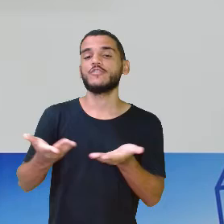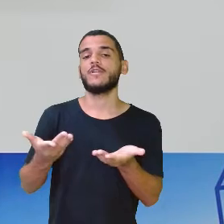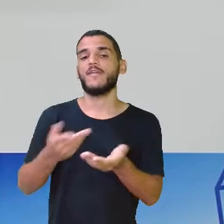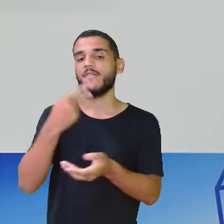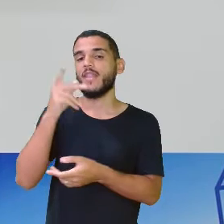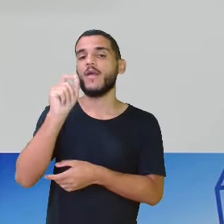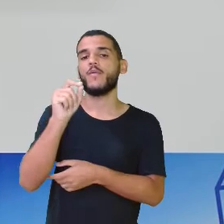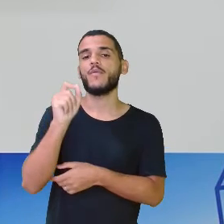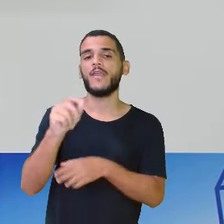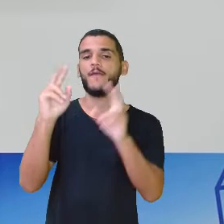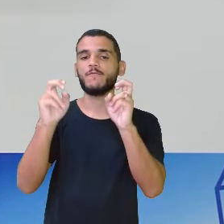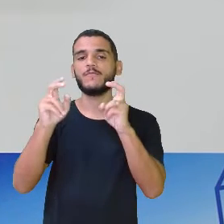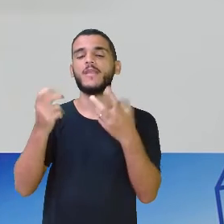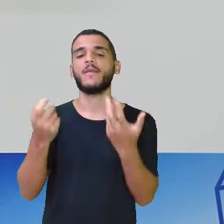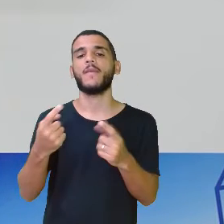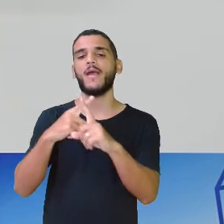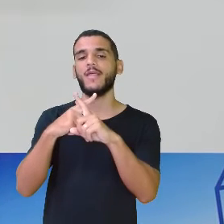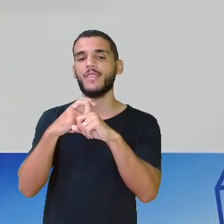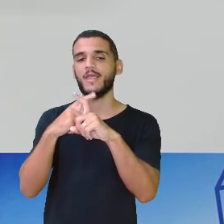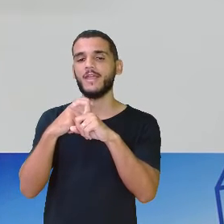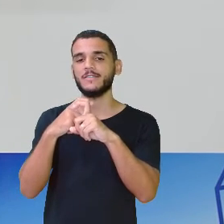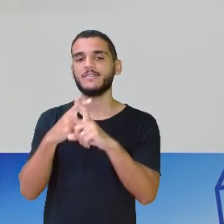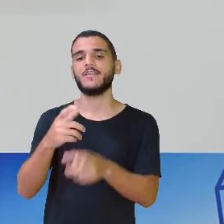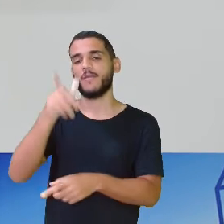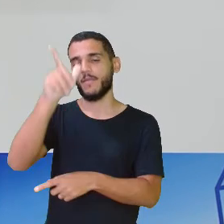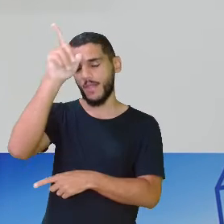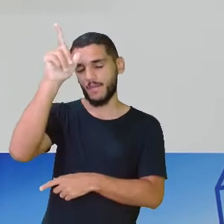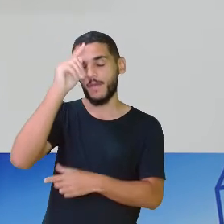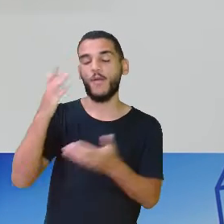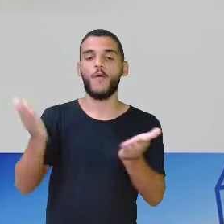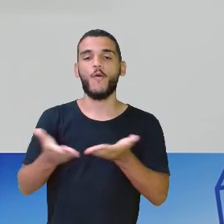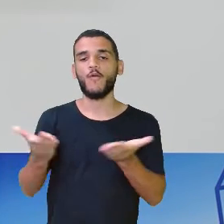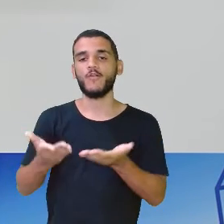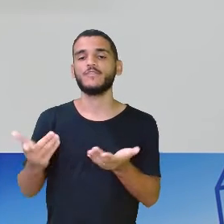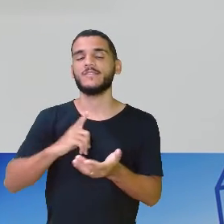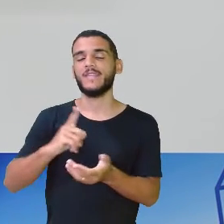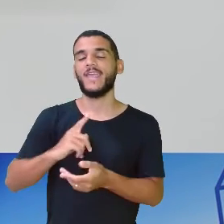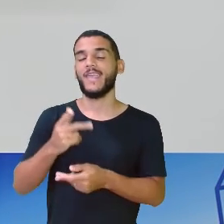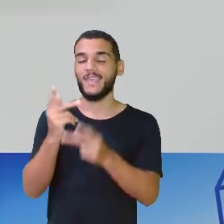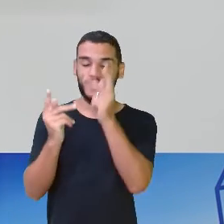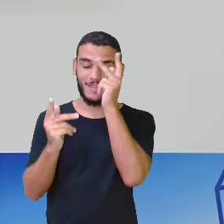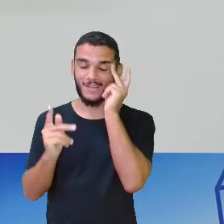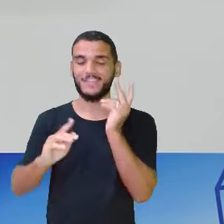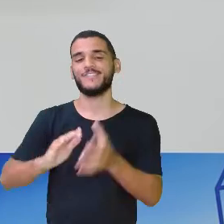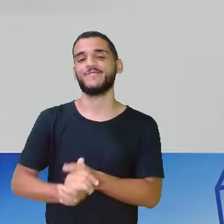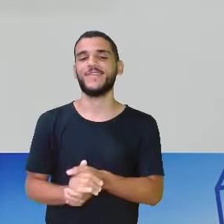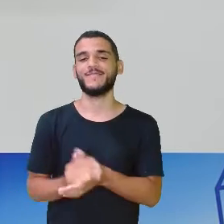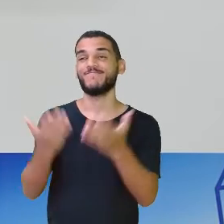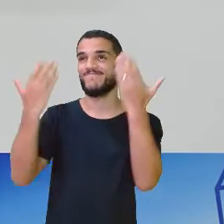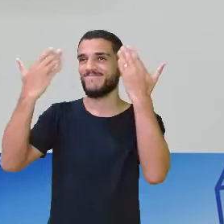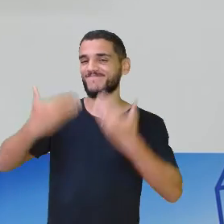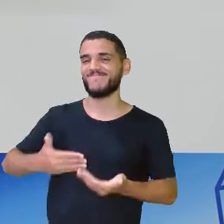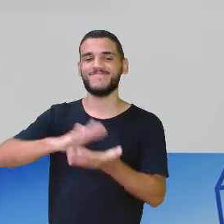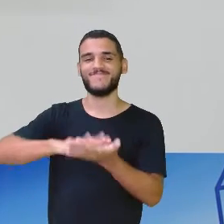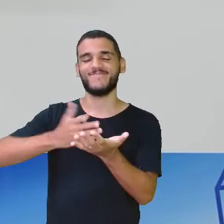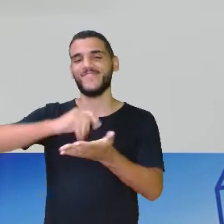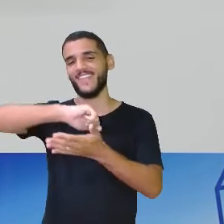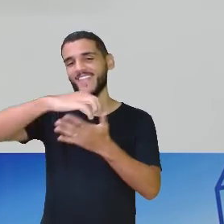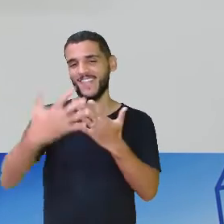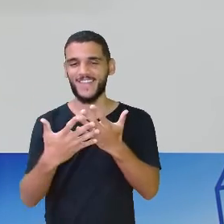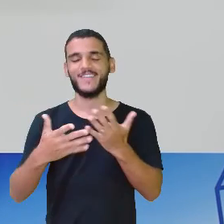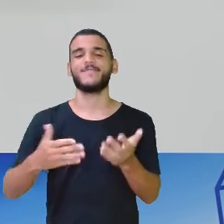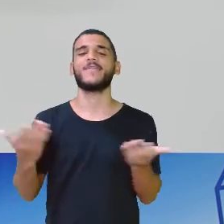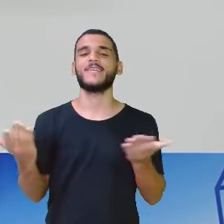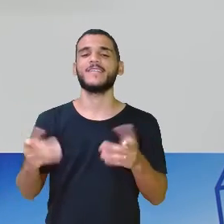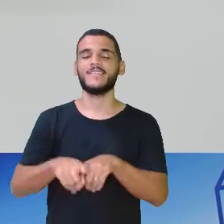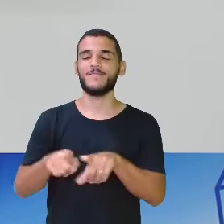Para a aula de hoje a gente conta com a ajuda de Klinsmann. Klinsmann ele está aqui no cantinho, nosso intérprete de Libras que